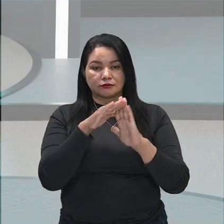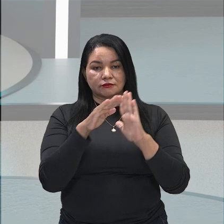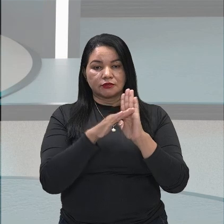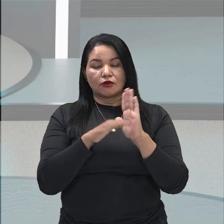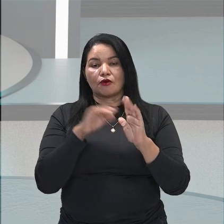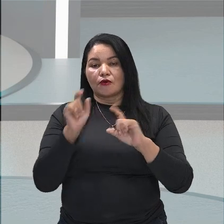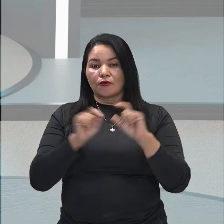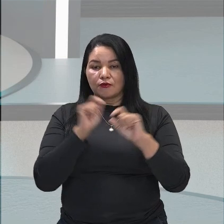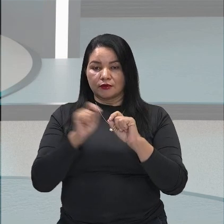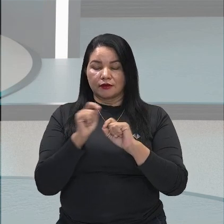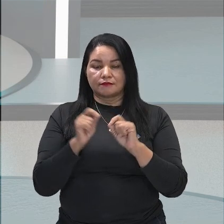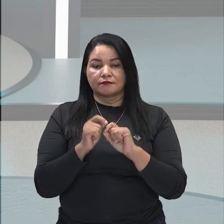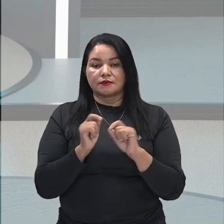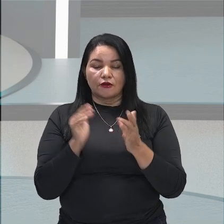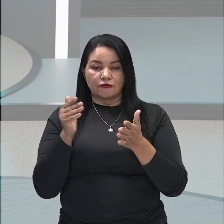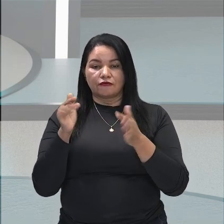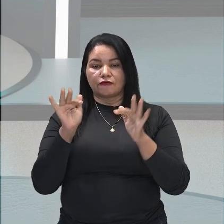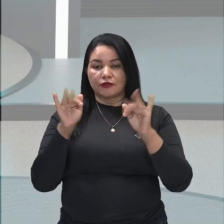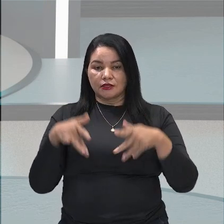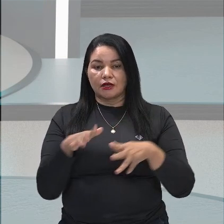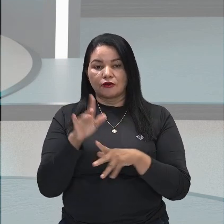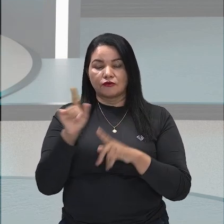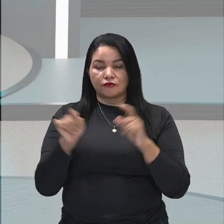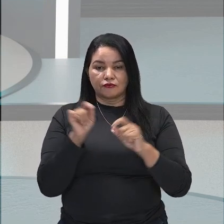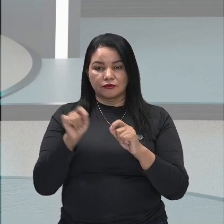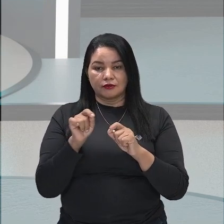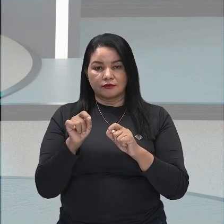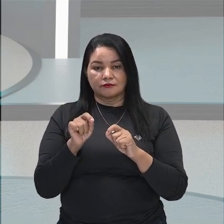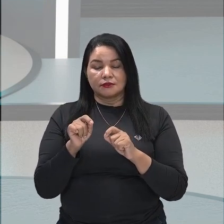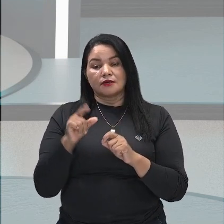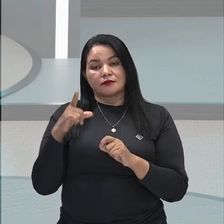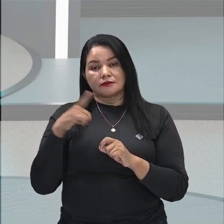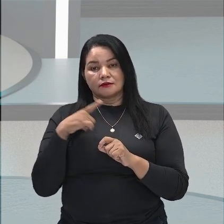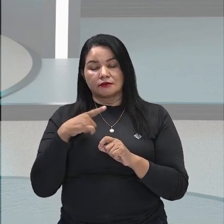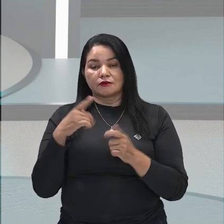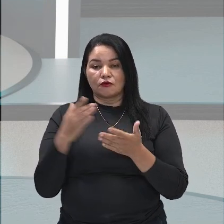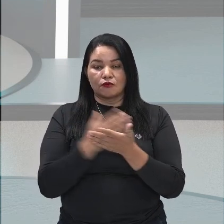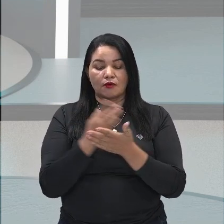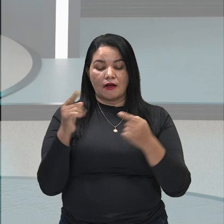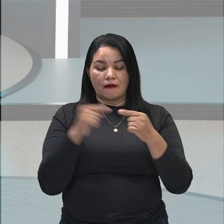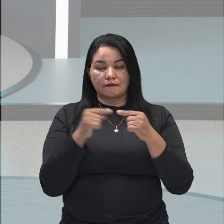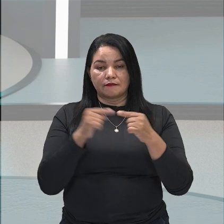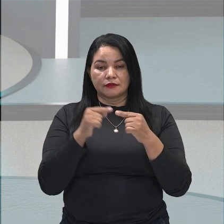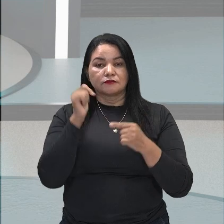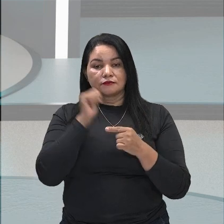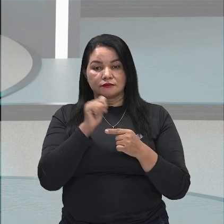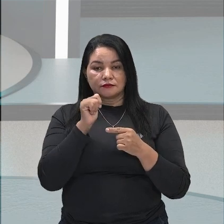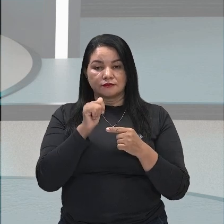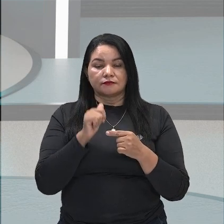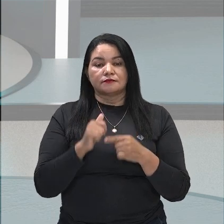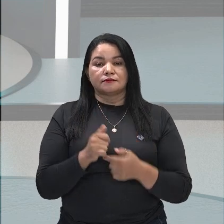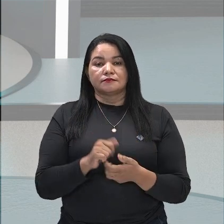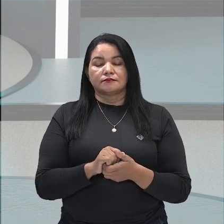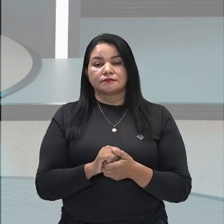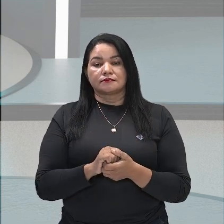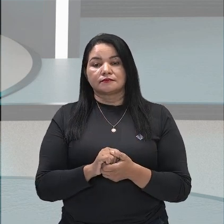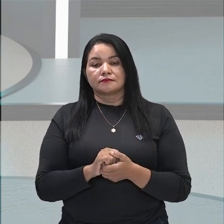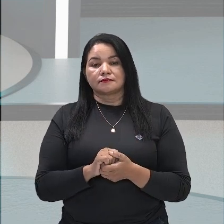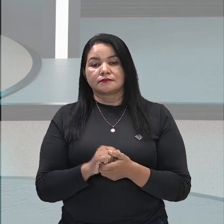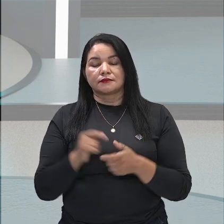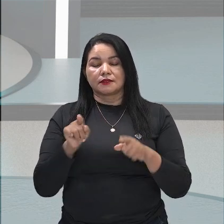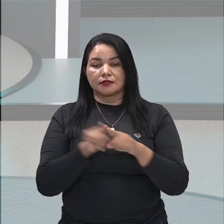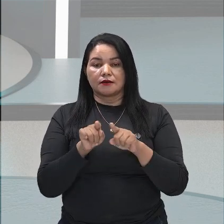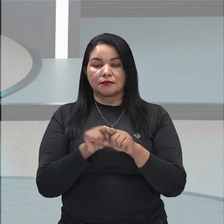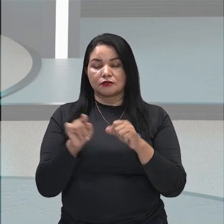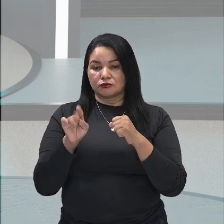temos como terminações, com certeza, pessoas de gênero feminino, como la mulher, vão ser aí